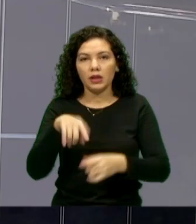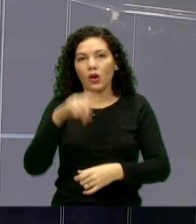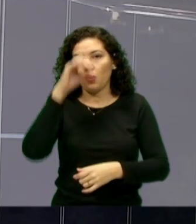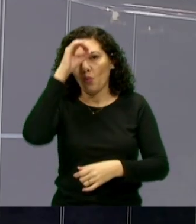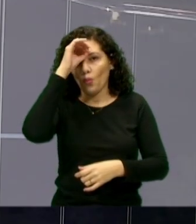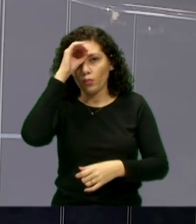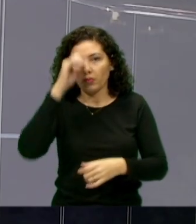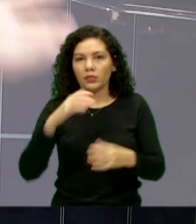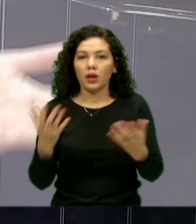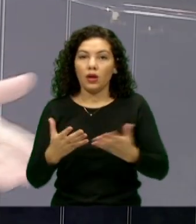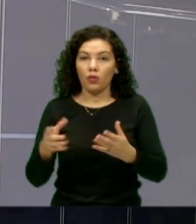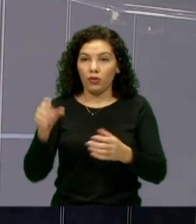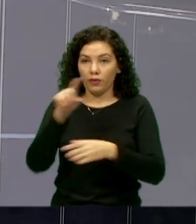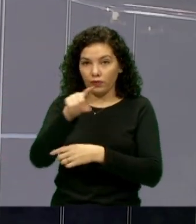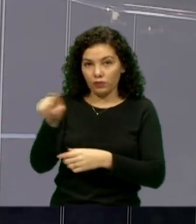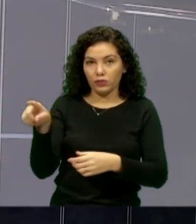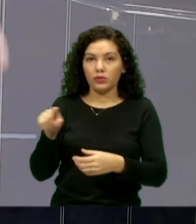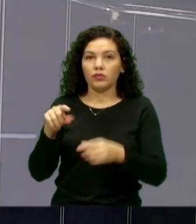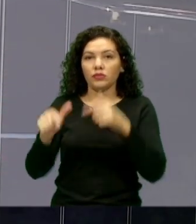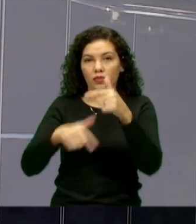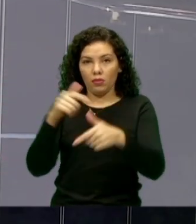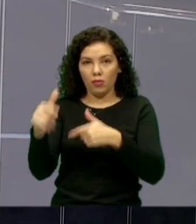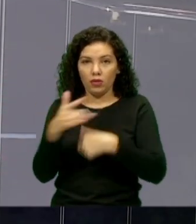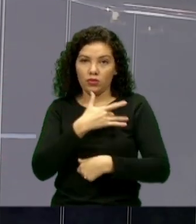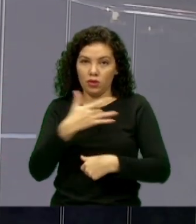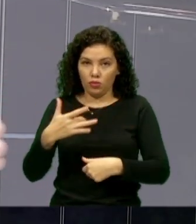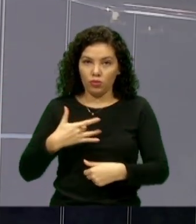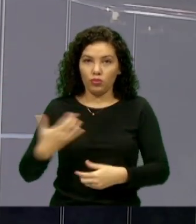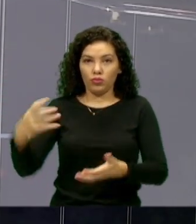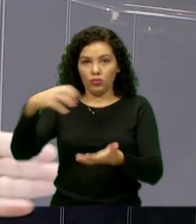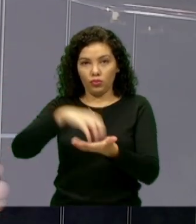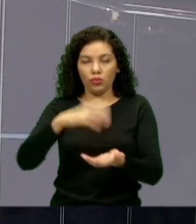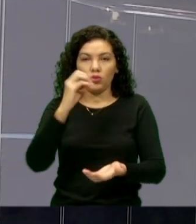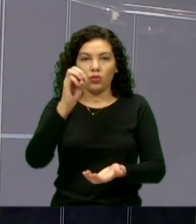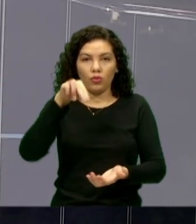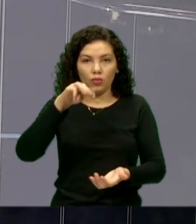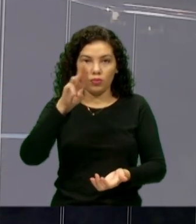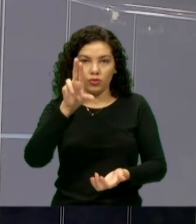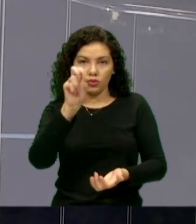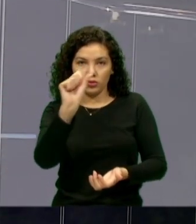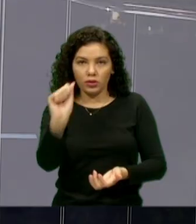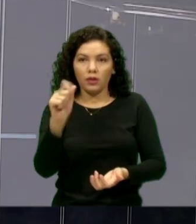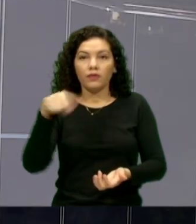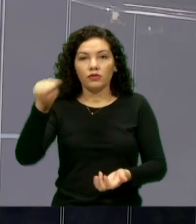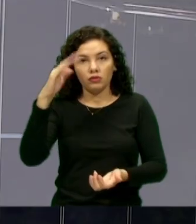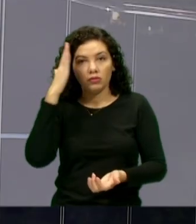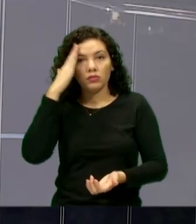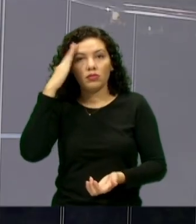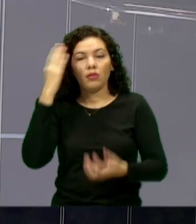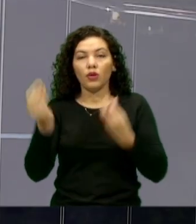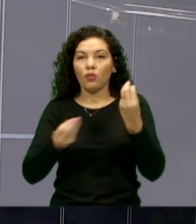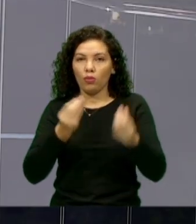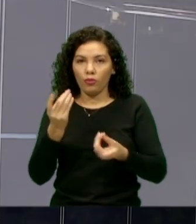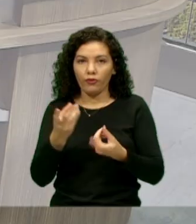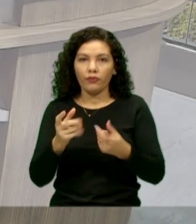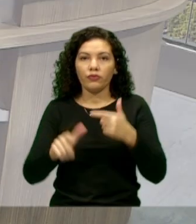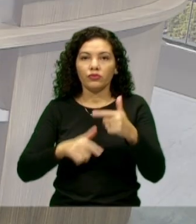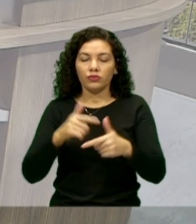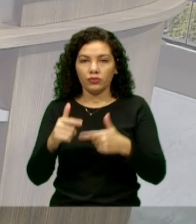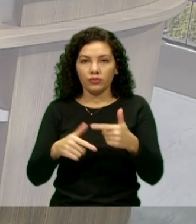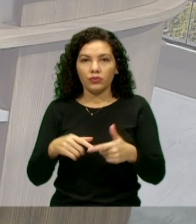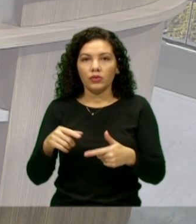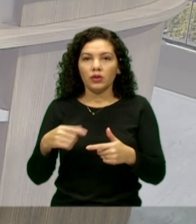do Comusa, vocês que trabalham com saúde, que só entendem de todos os trâmites disso, realmente não tem